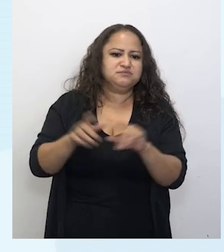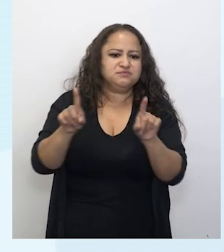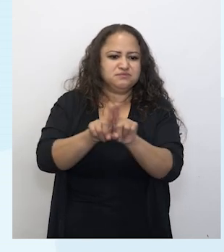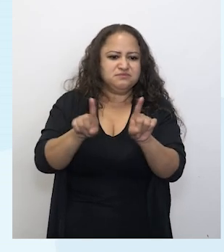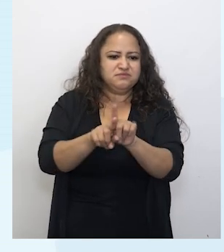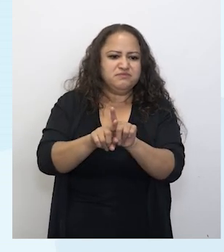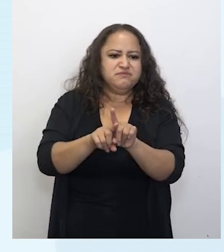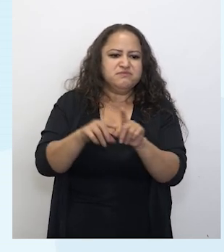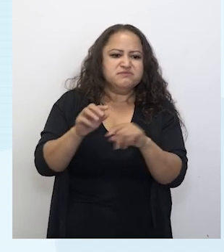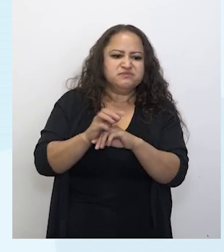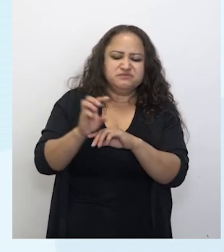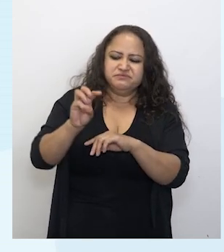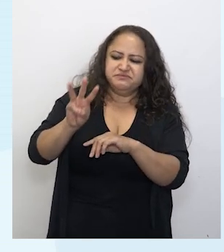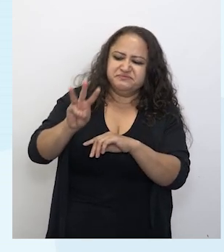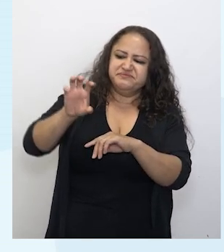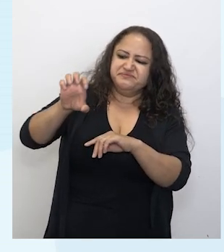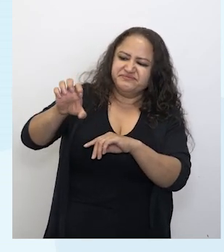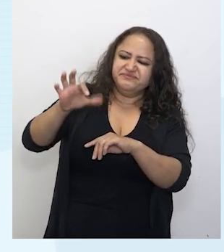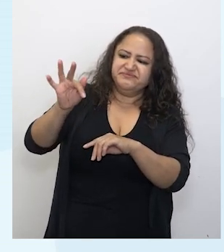de Francisco Verfort, grande